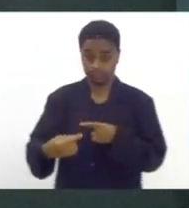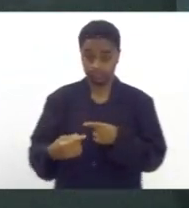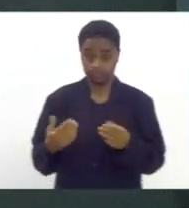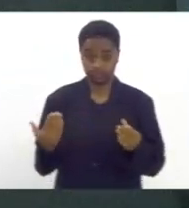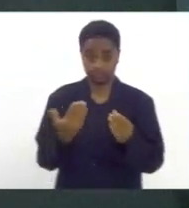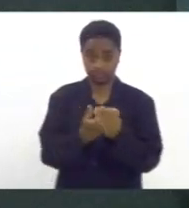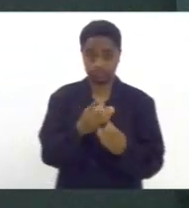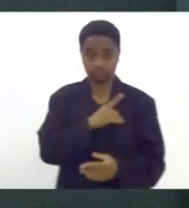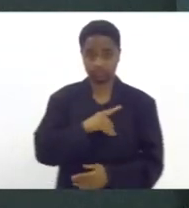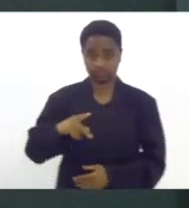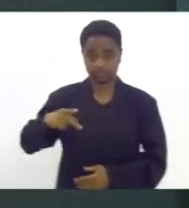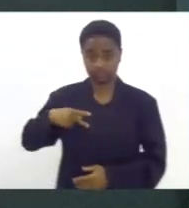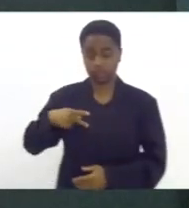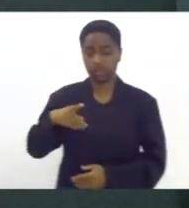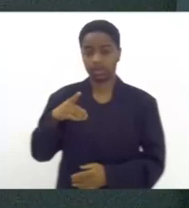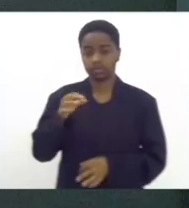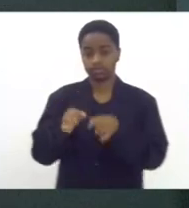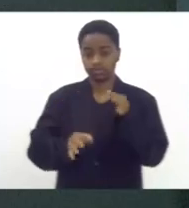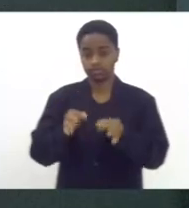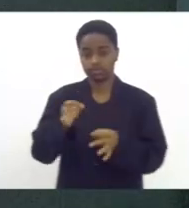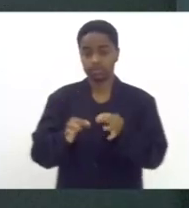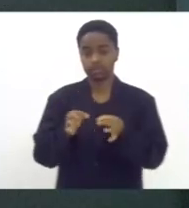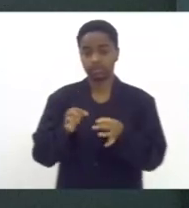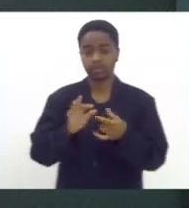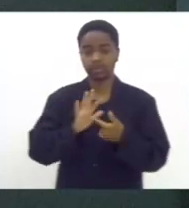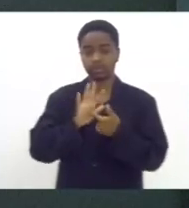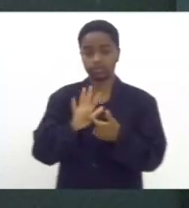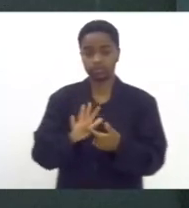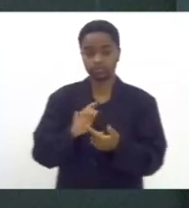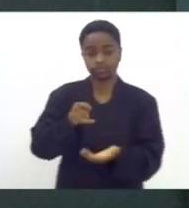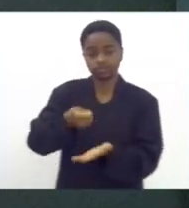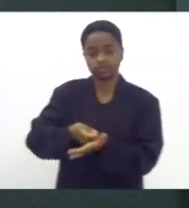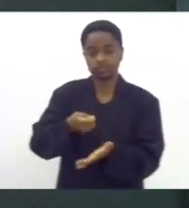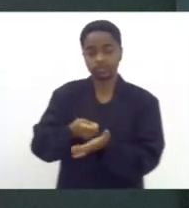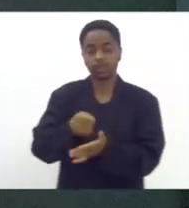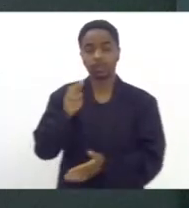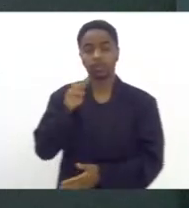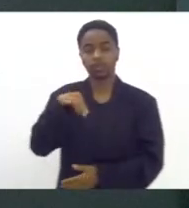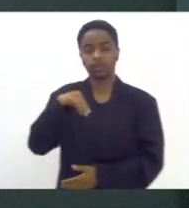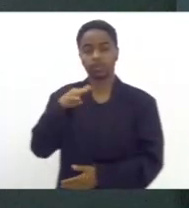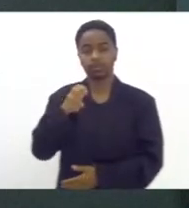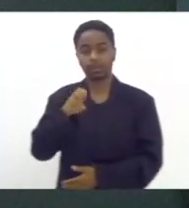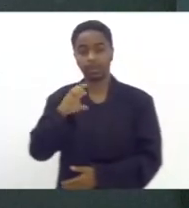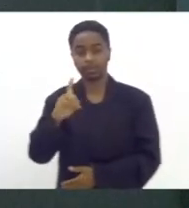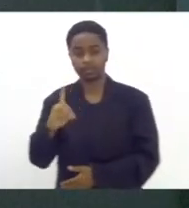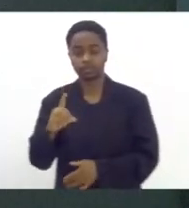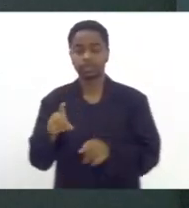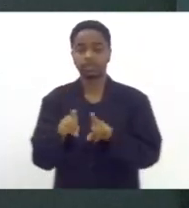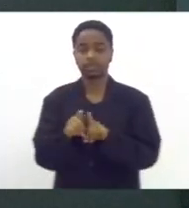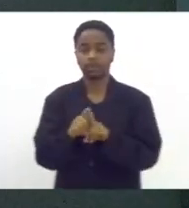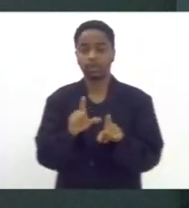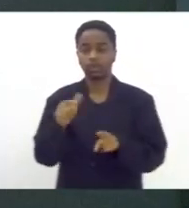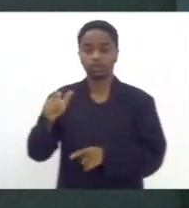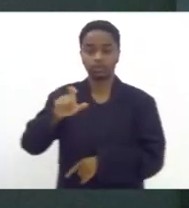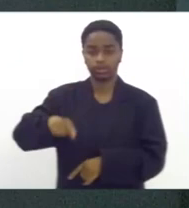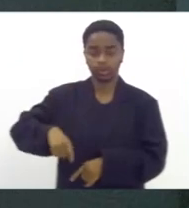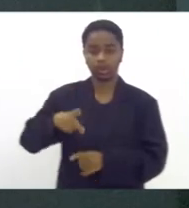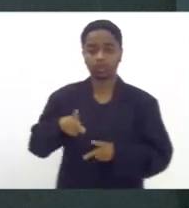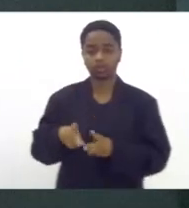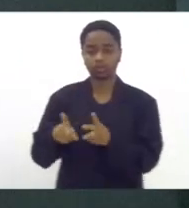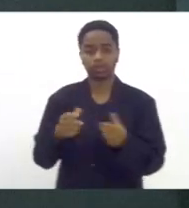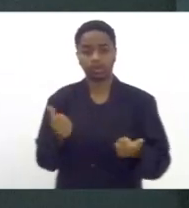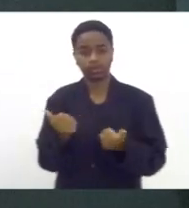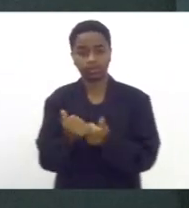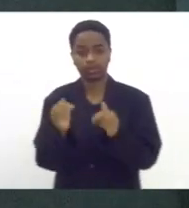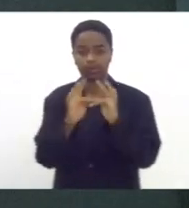Pública a justiça deu liminar determinando que a Unimed e a Qualicorp mantenham a ência médica e hospitalar para as